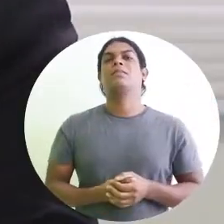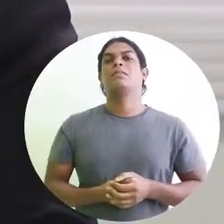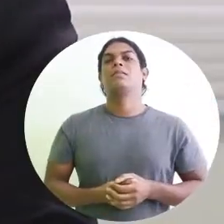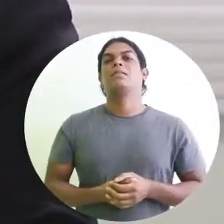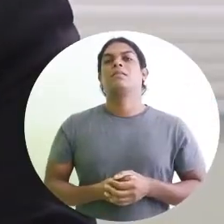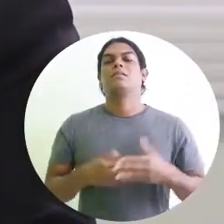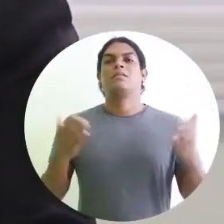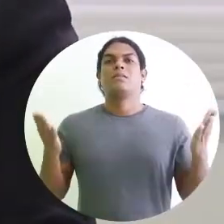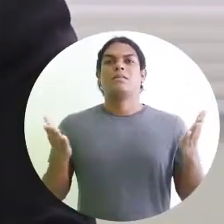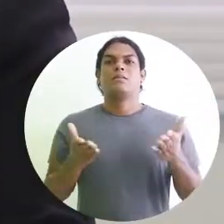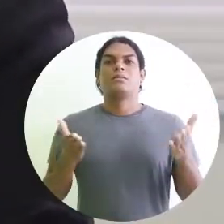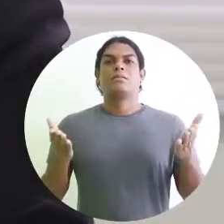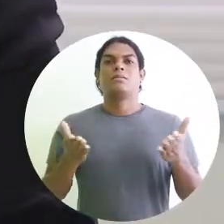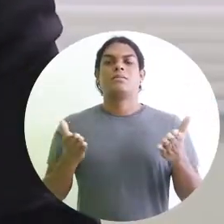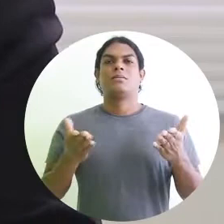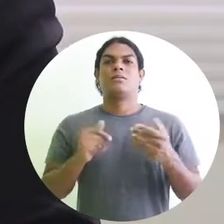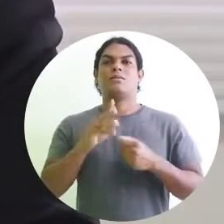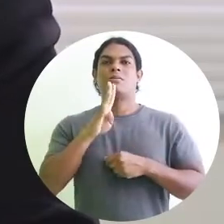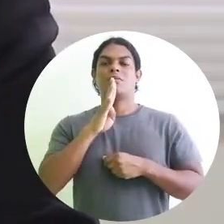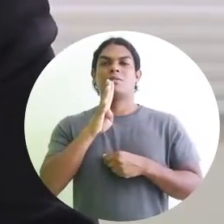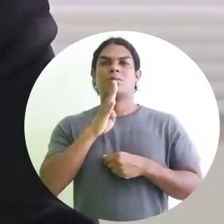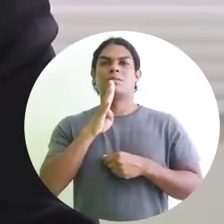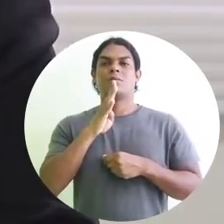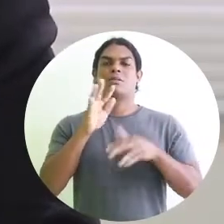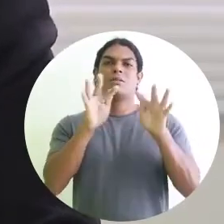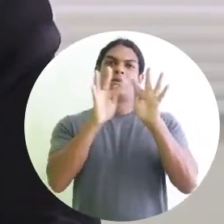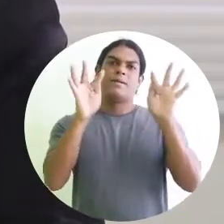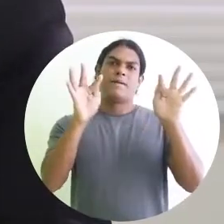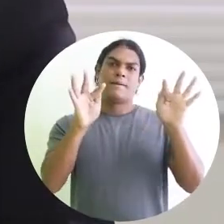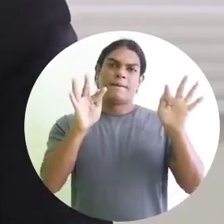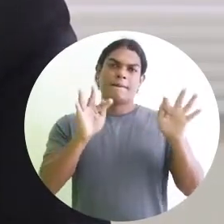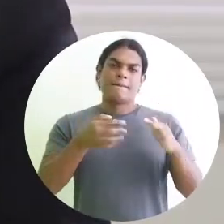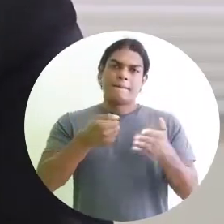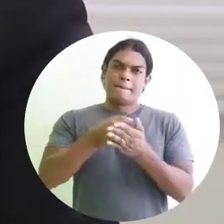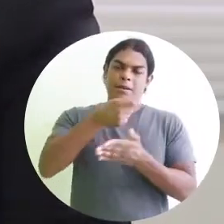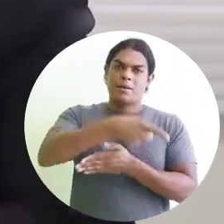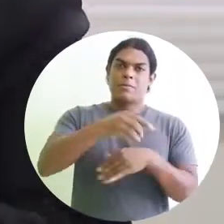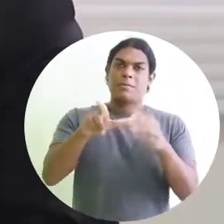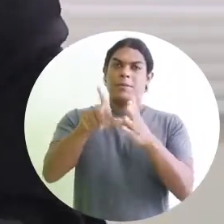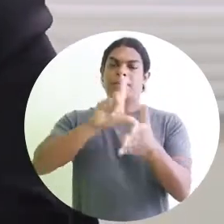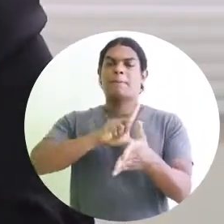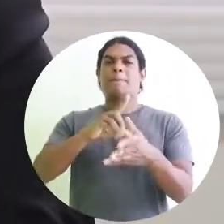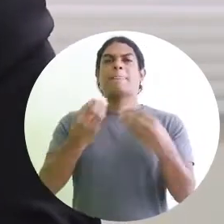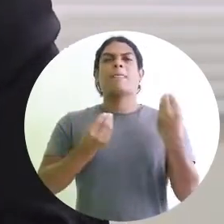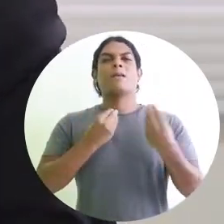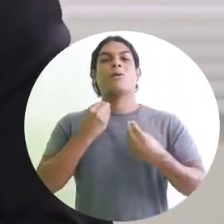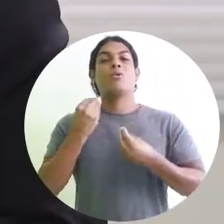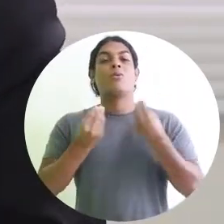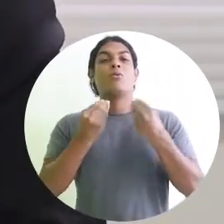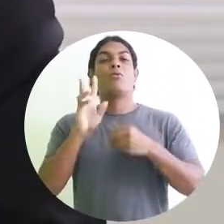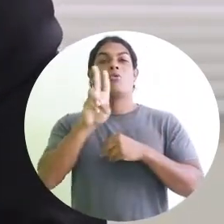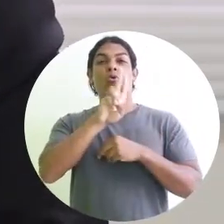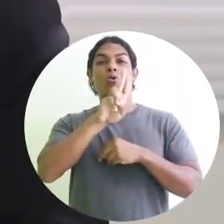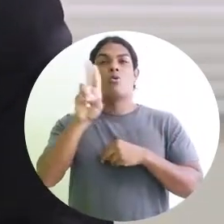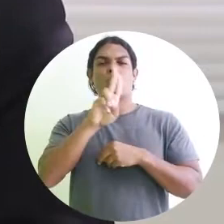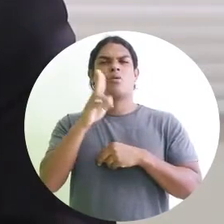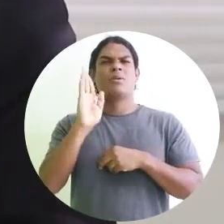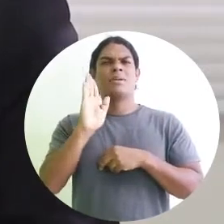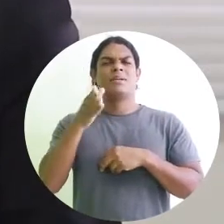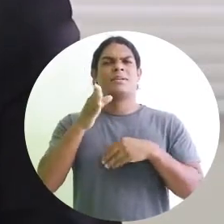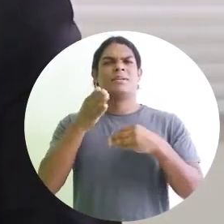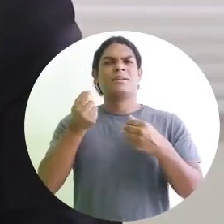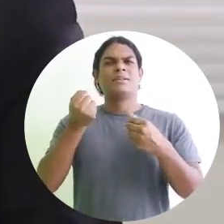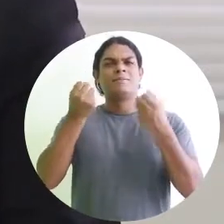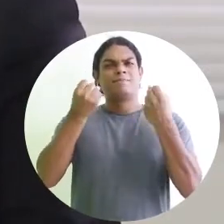Vamos agora conhecer a modalidade de pagamento antecipado. Como o nome já diz, essa modalidade